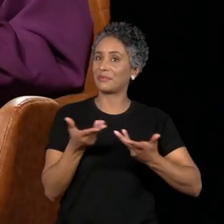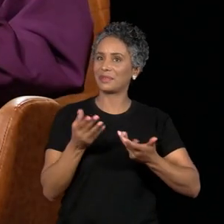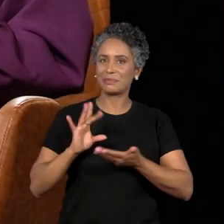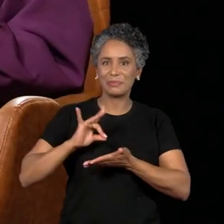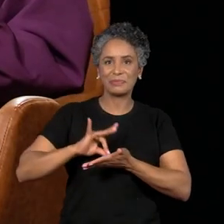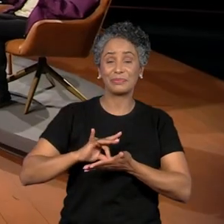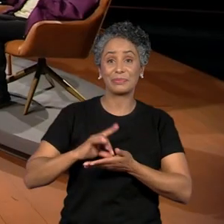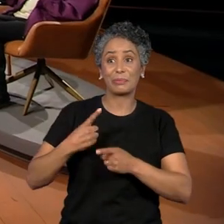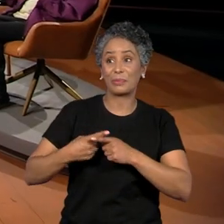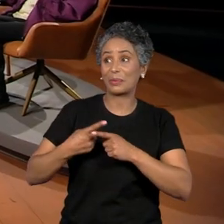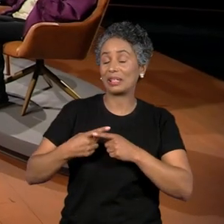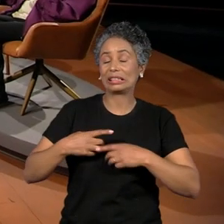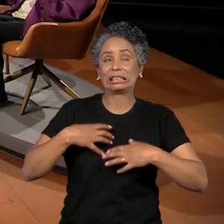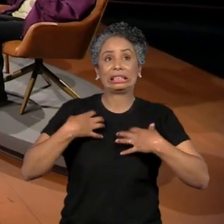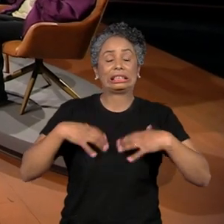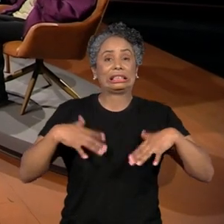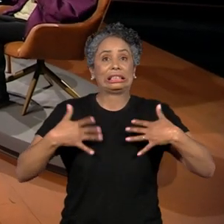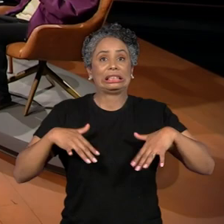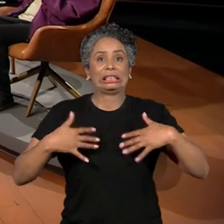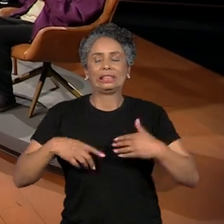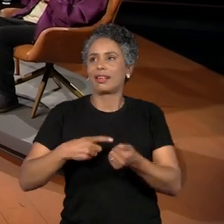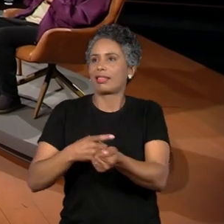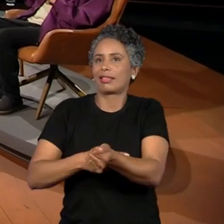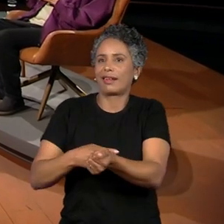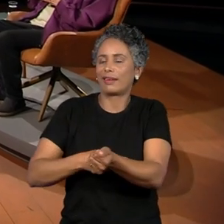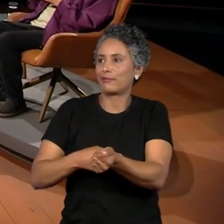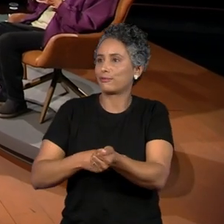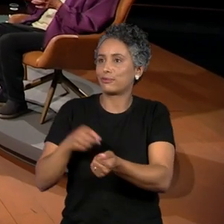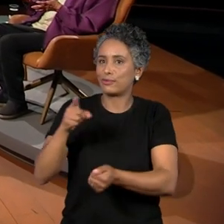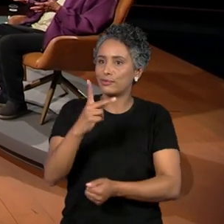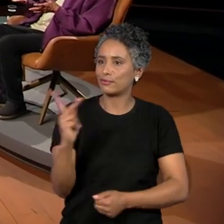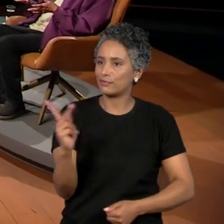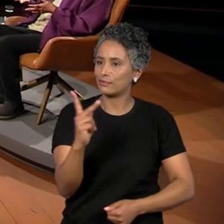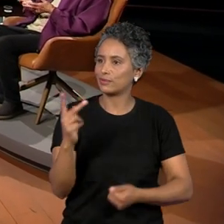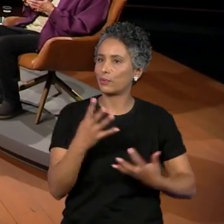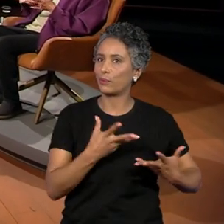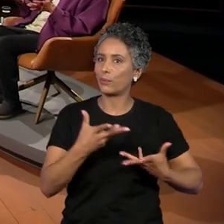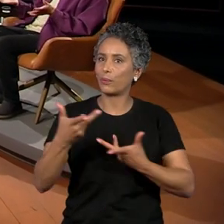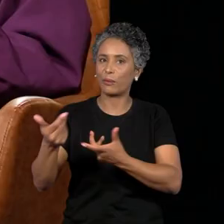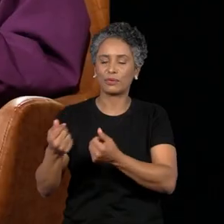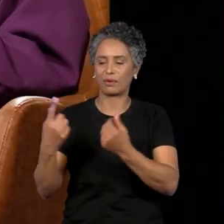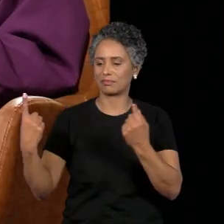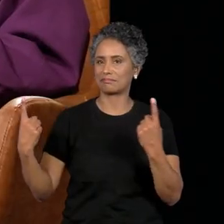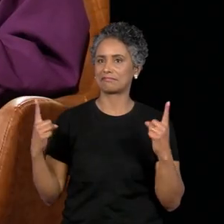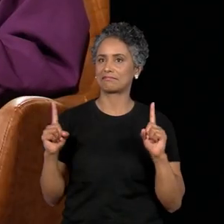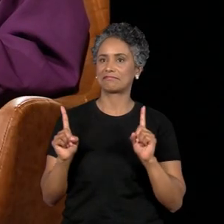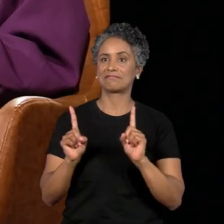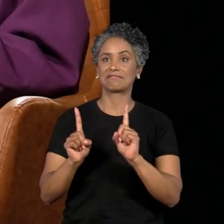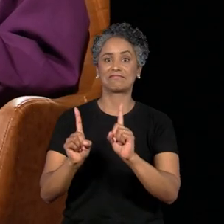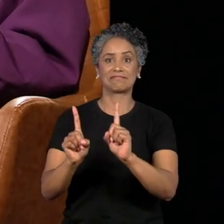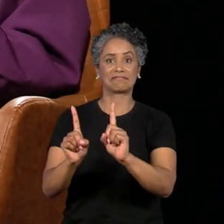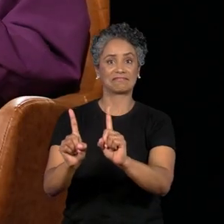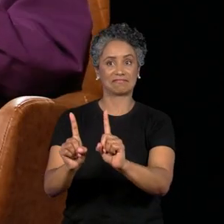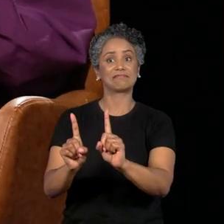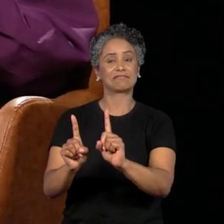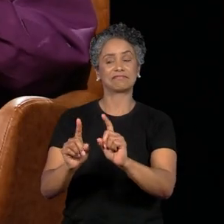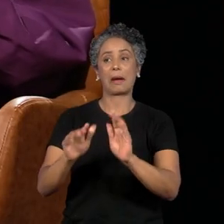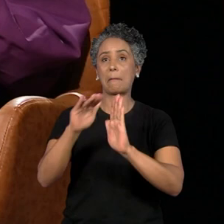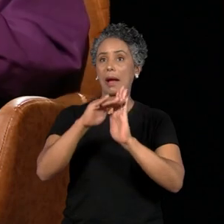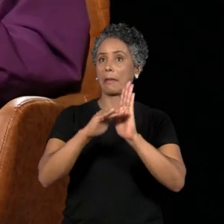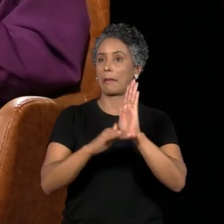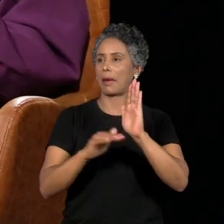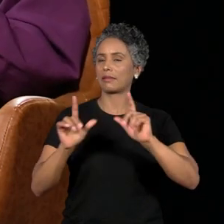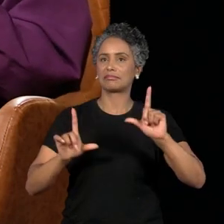fiquei até nervoso né, de ter sido convidado para um programa tão importante para a cultura desse país, que